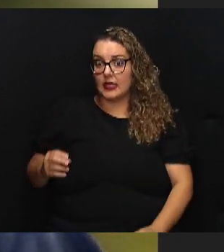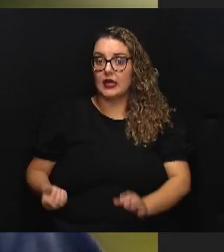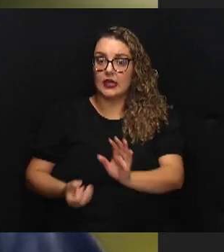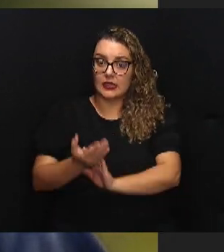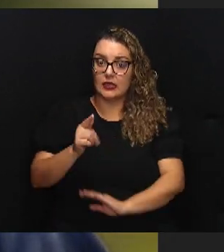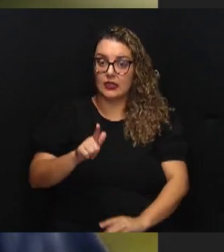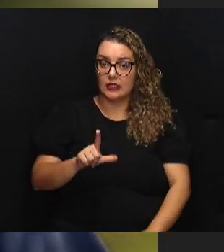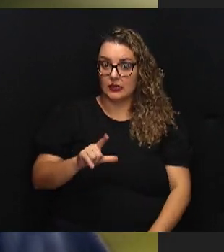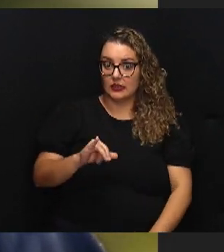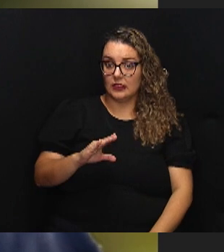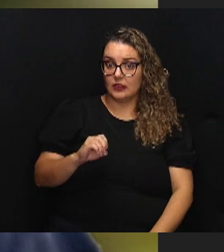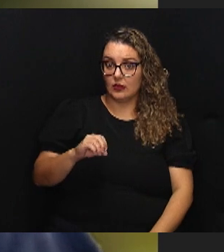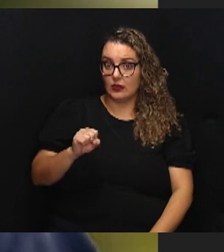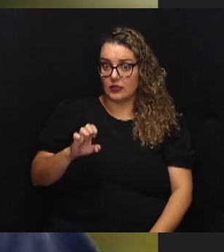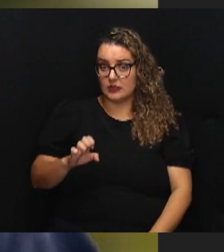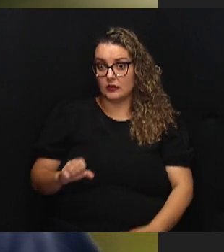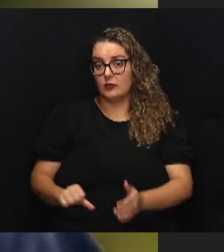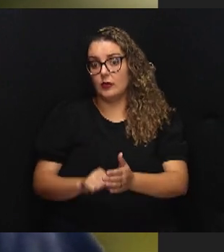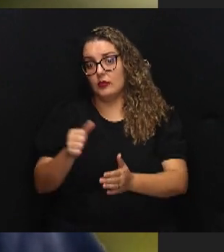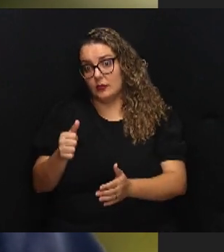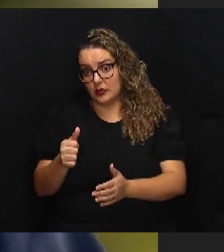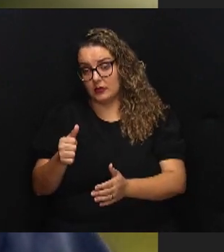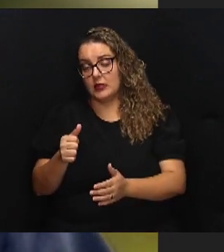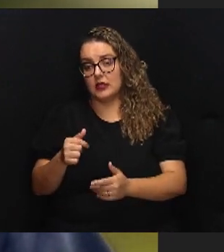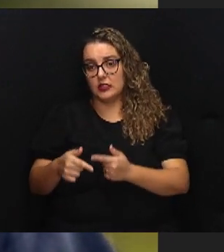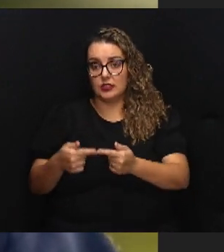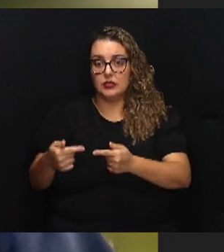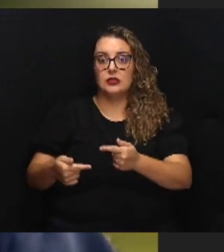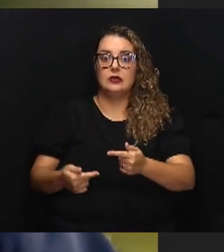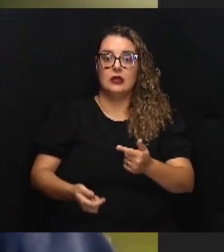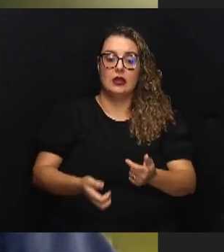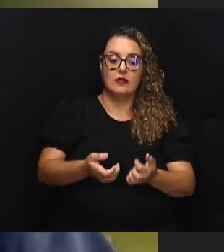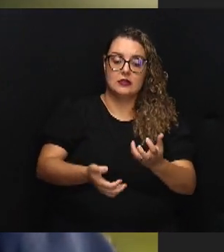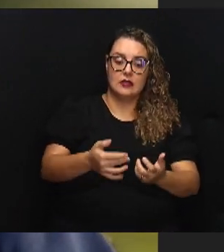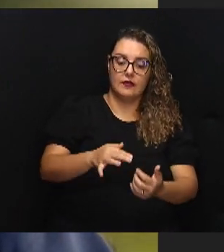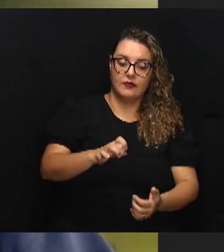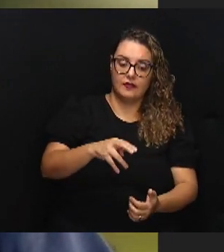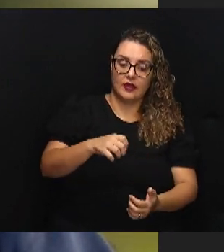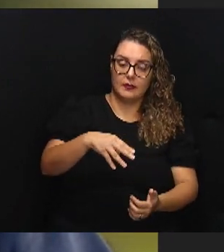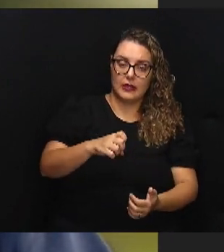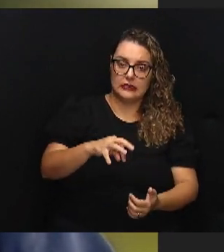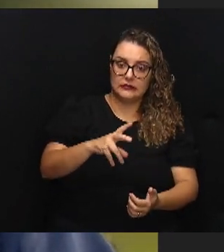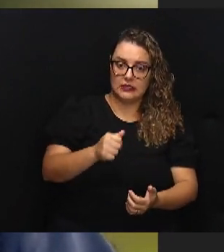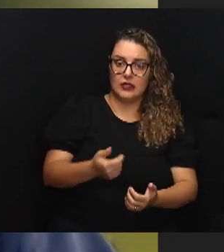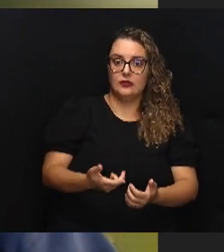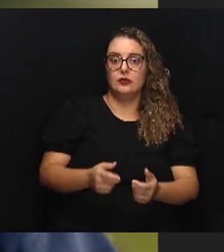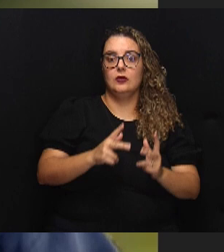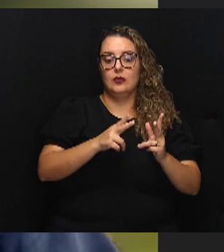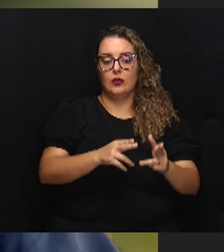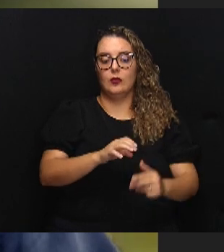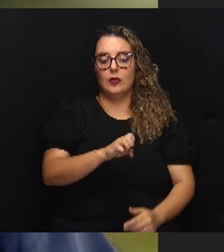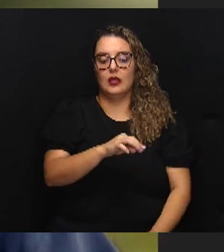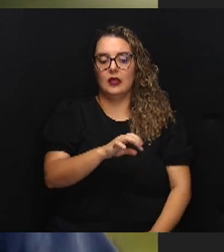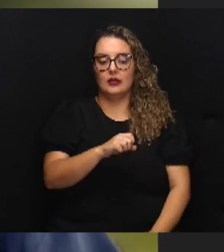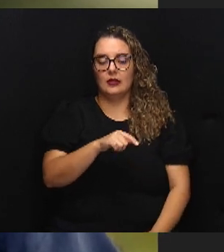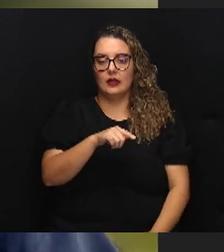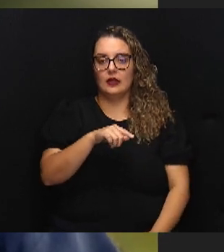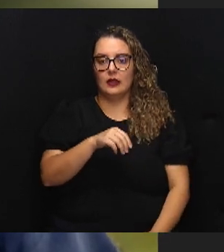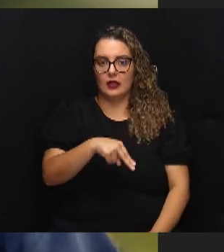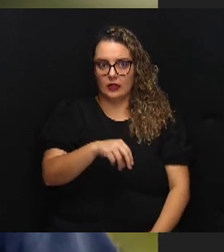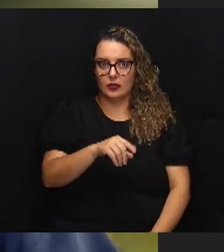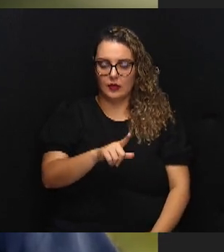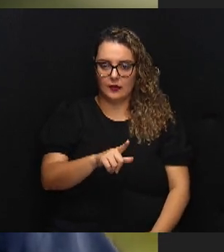como de primeira geração, vai ser fermentado em etanol. Então essa enzima está nessa primeira etapa, onde você